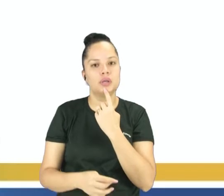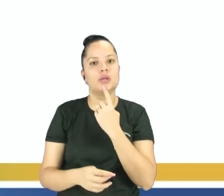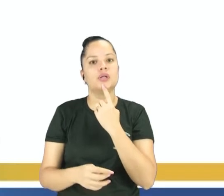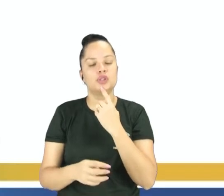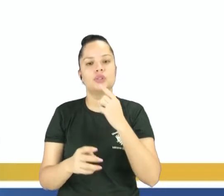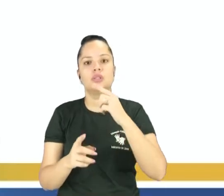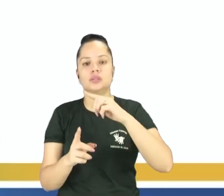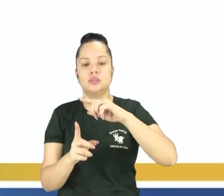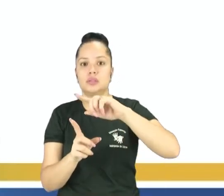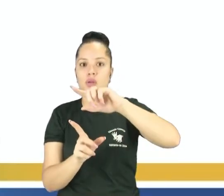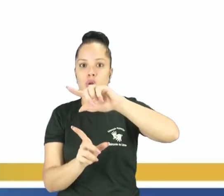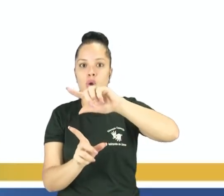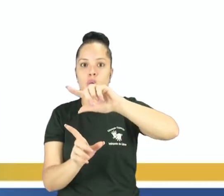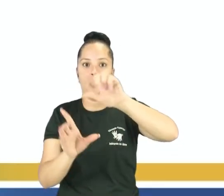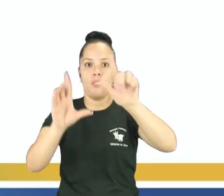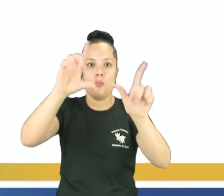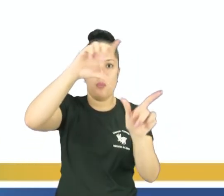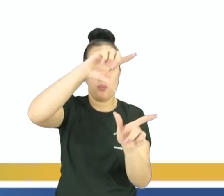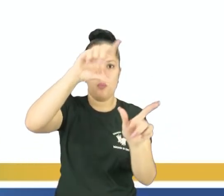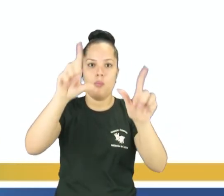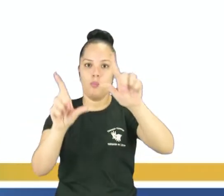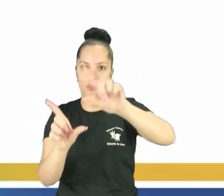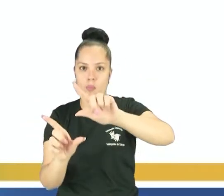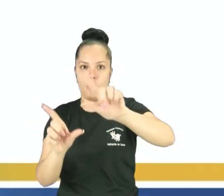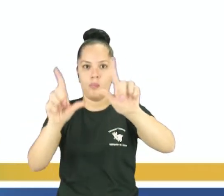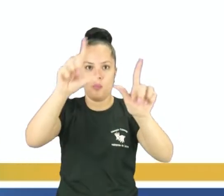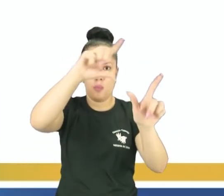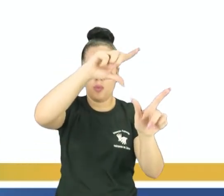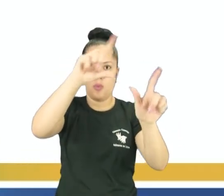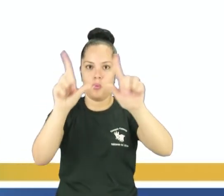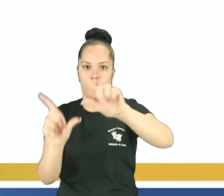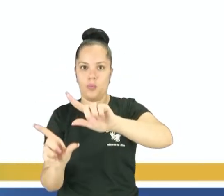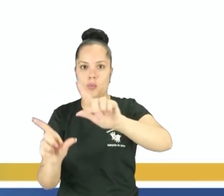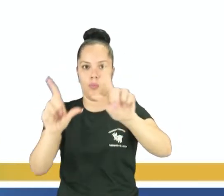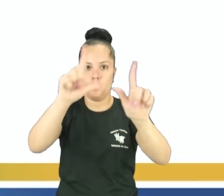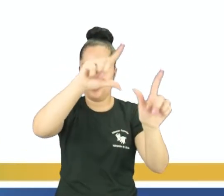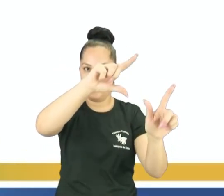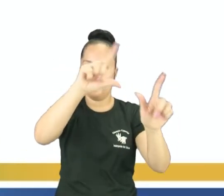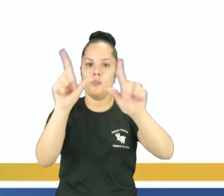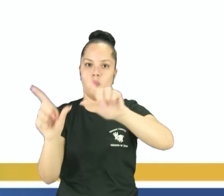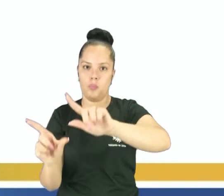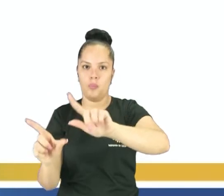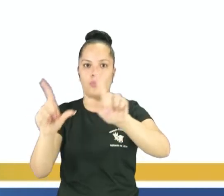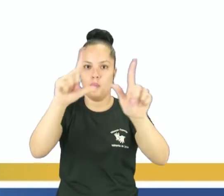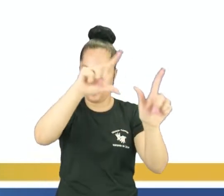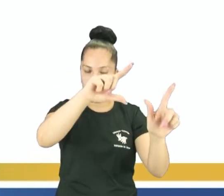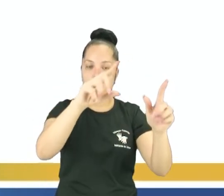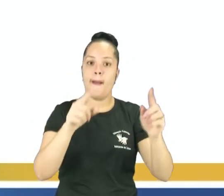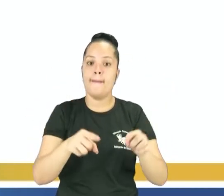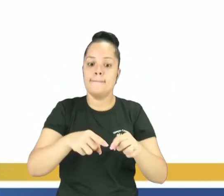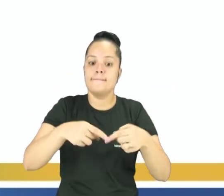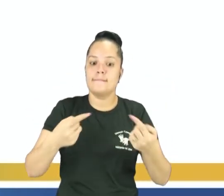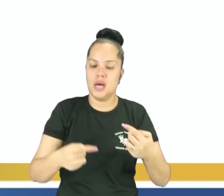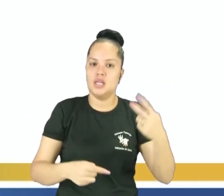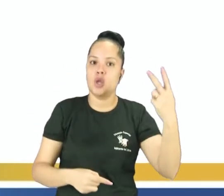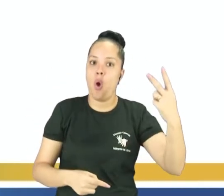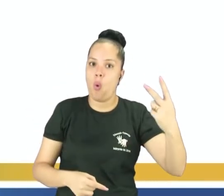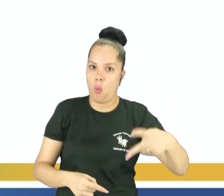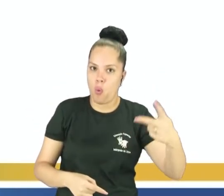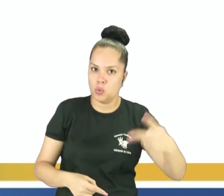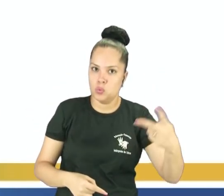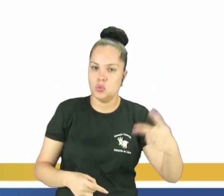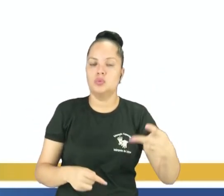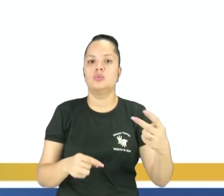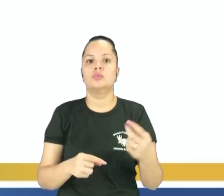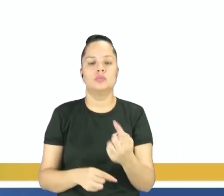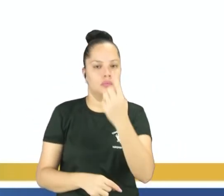rotação. Contudo, o centro de rotação é o mesmo para todos os pontos da figura. Essa carga teórica, ela é importante, mas o mais